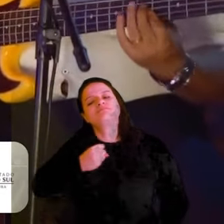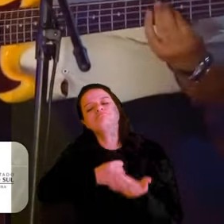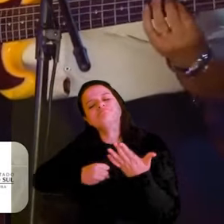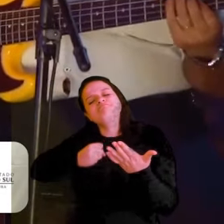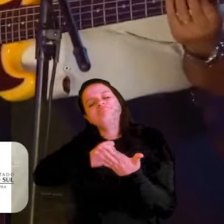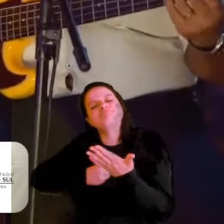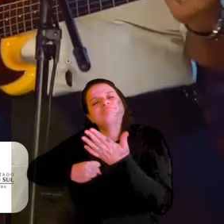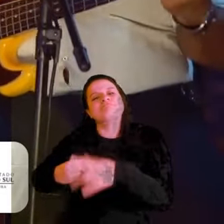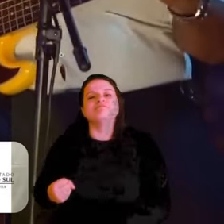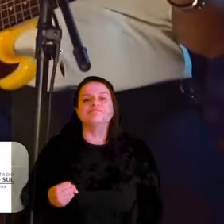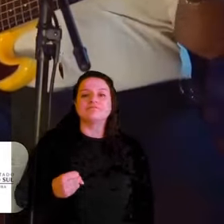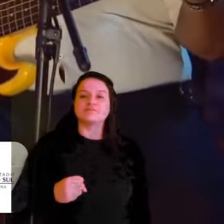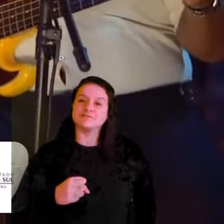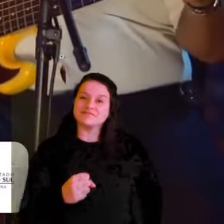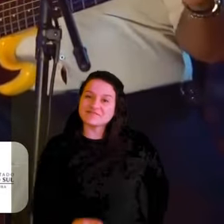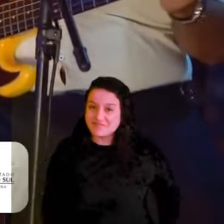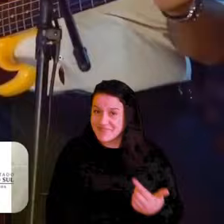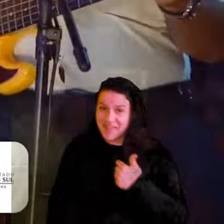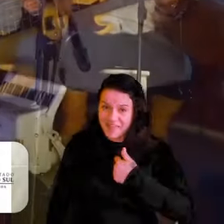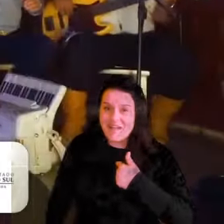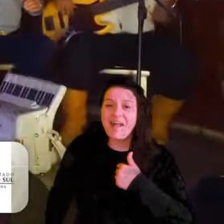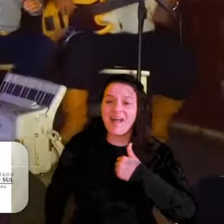pra não chorar.